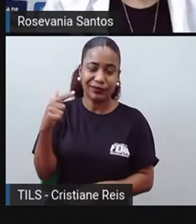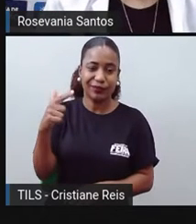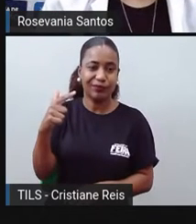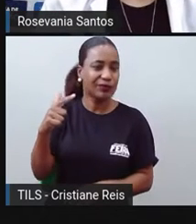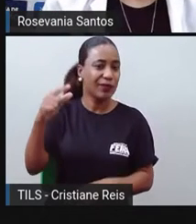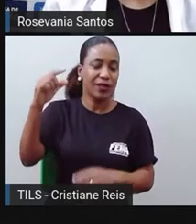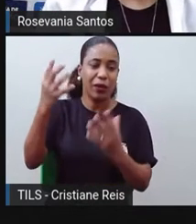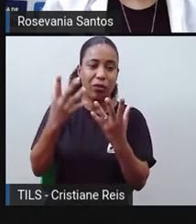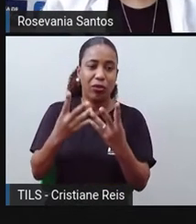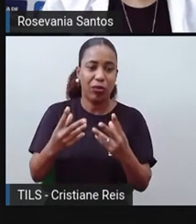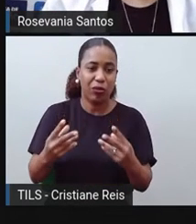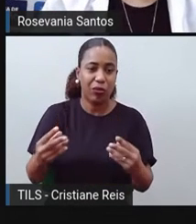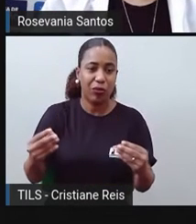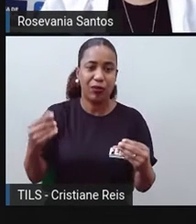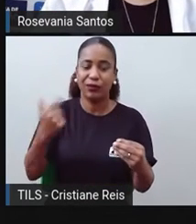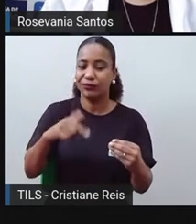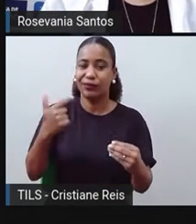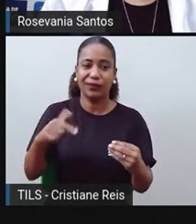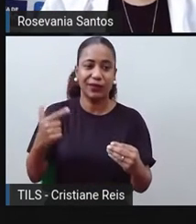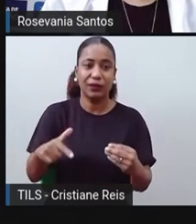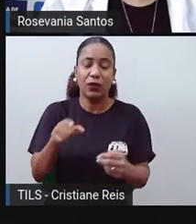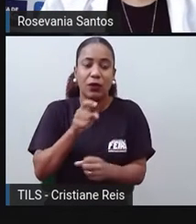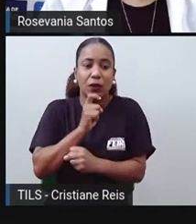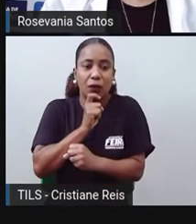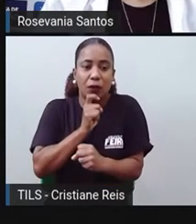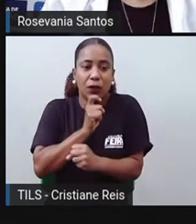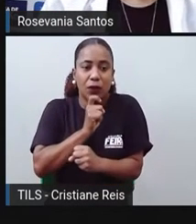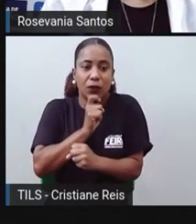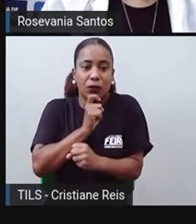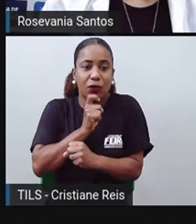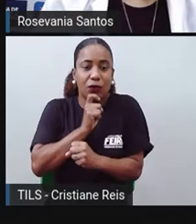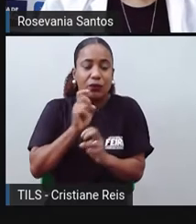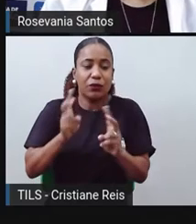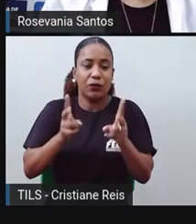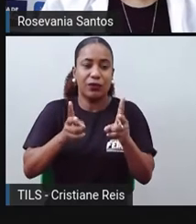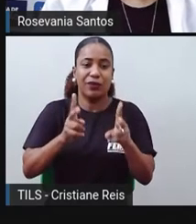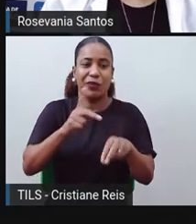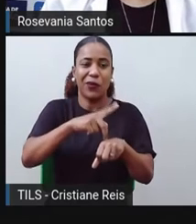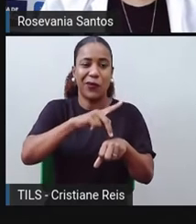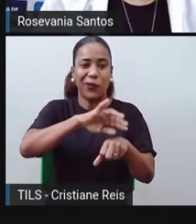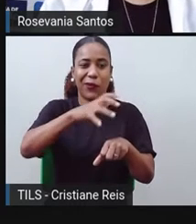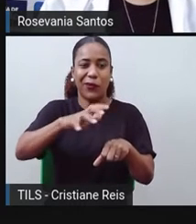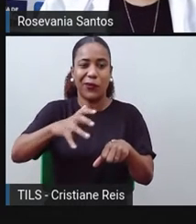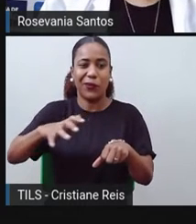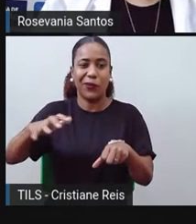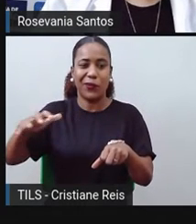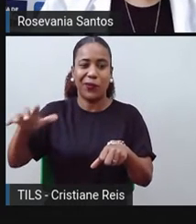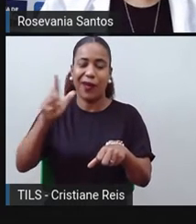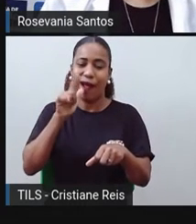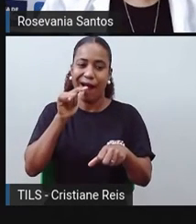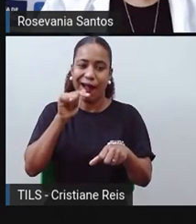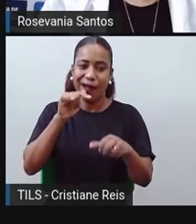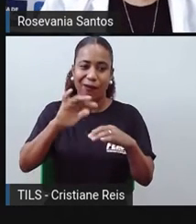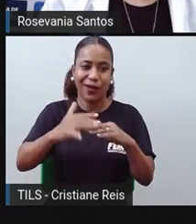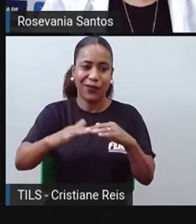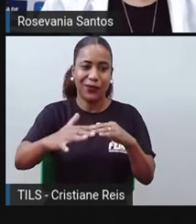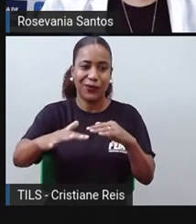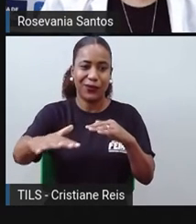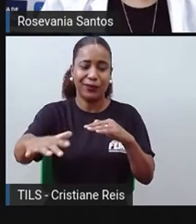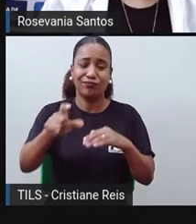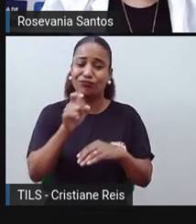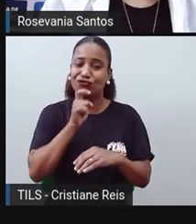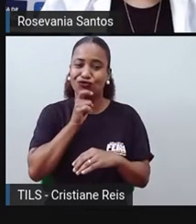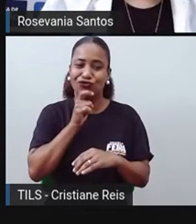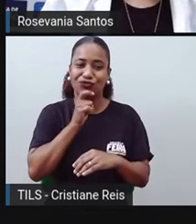grande oceano congelado. Então, ele não é o continente, como eu já falei anteriormente. O Polo Sul é um